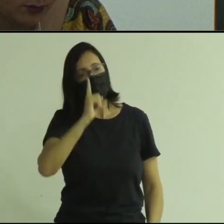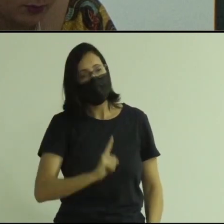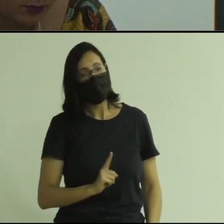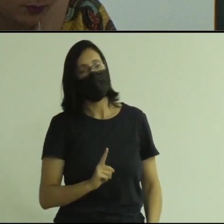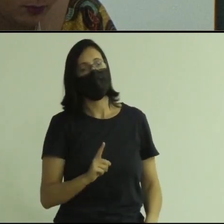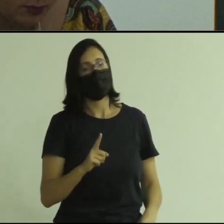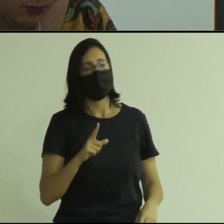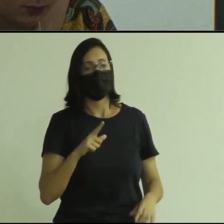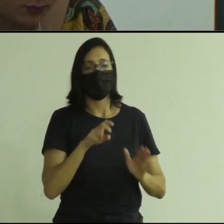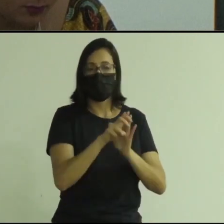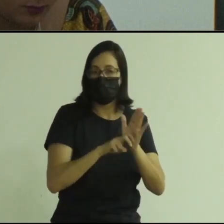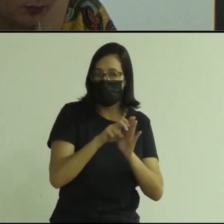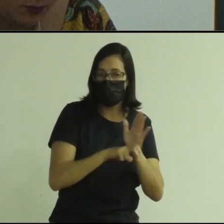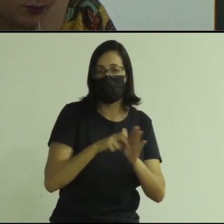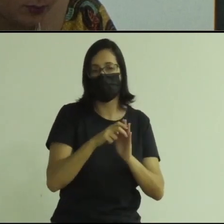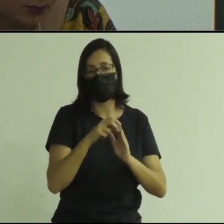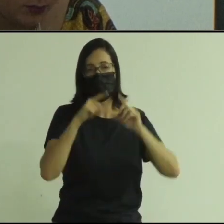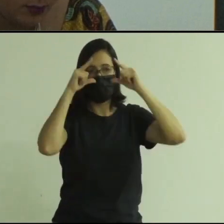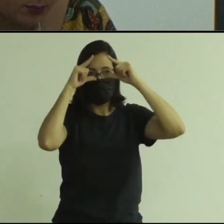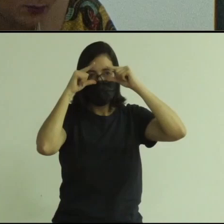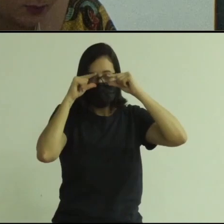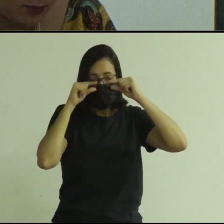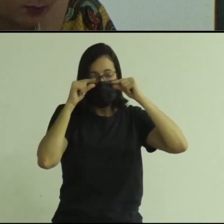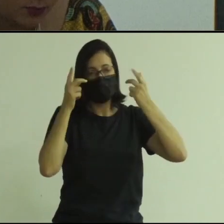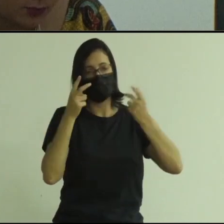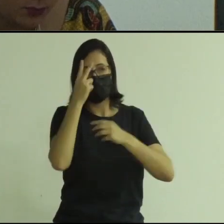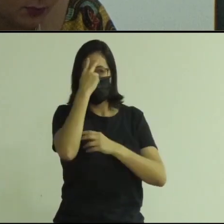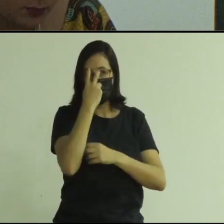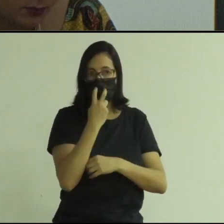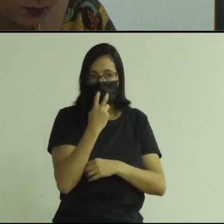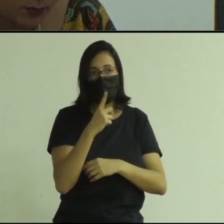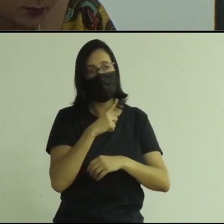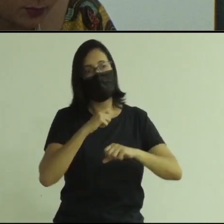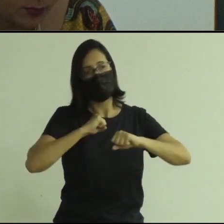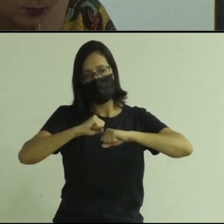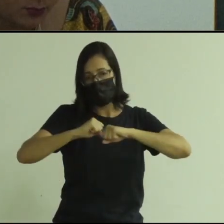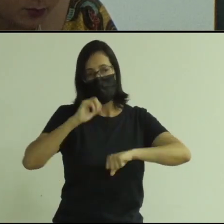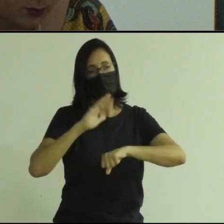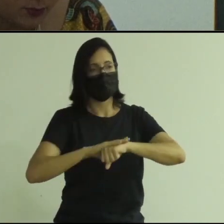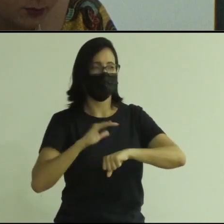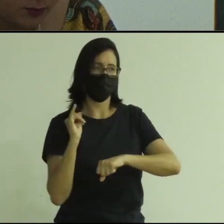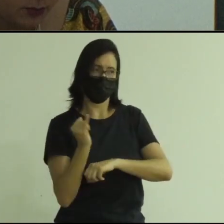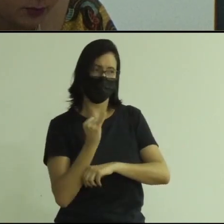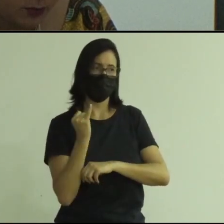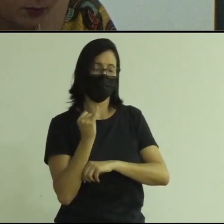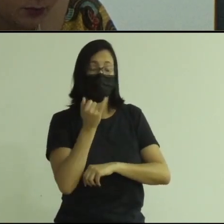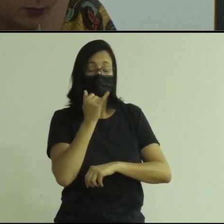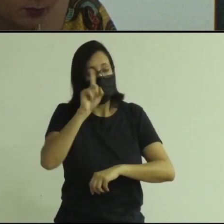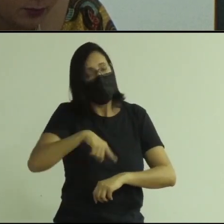deficiência locomotiva, com visão reduzida, né? É necessário ter esse debate, é necessário ter essa discussão, entendendo